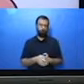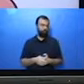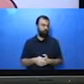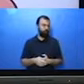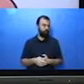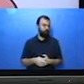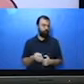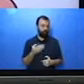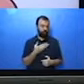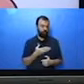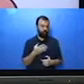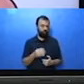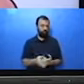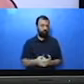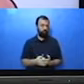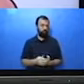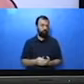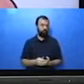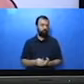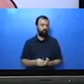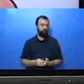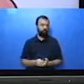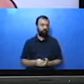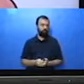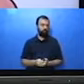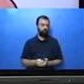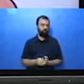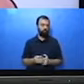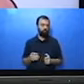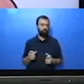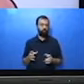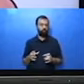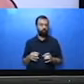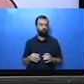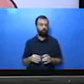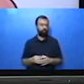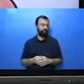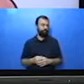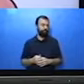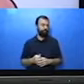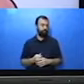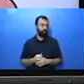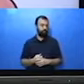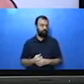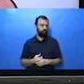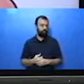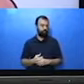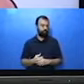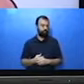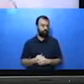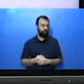de polígonos, tá? Então são todos fechados.